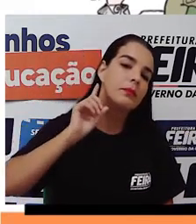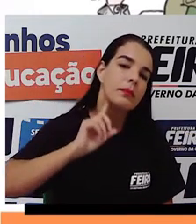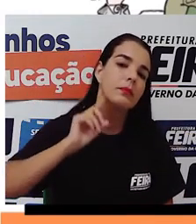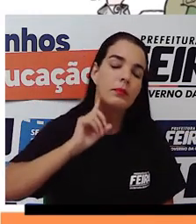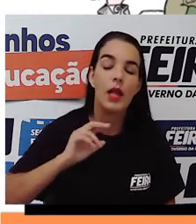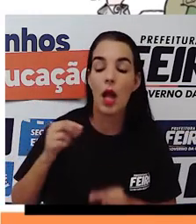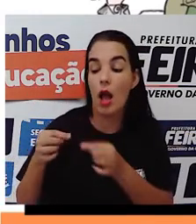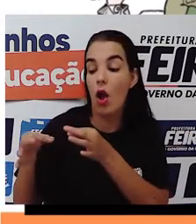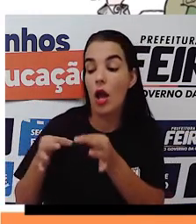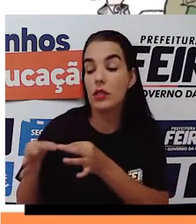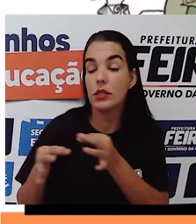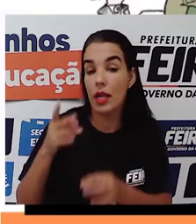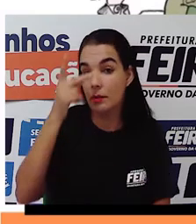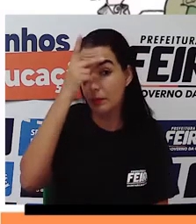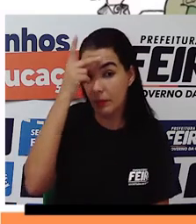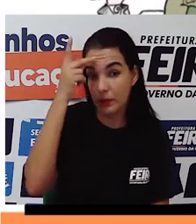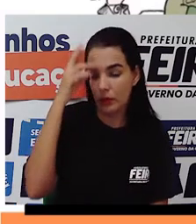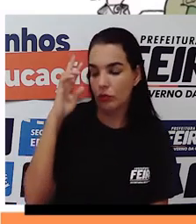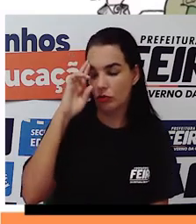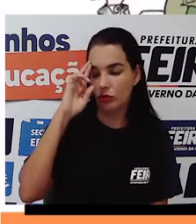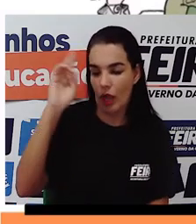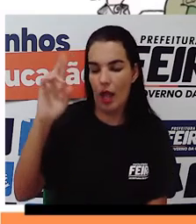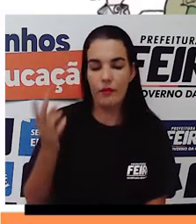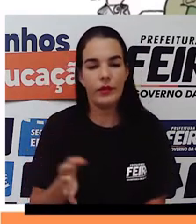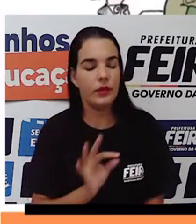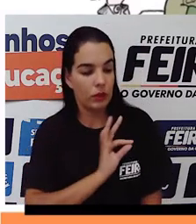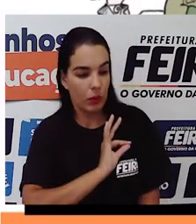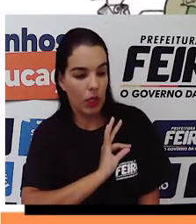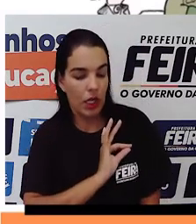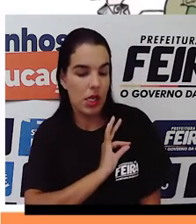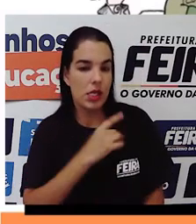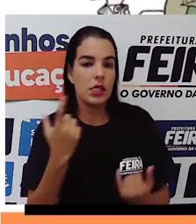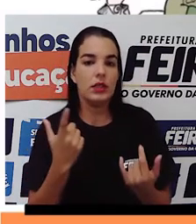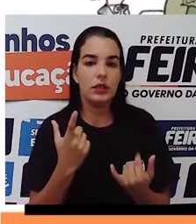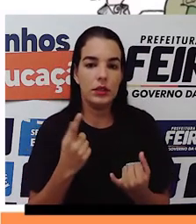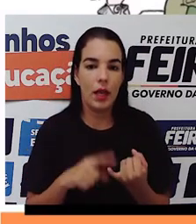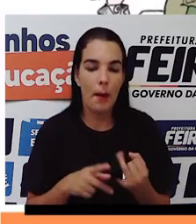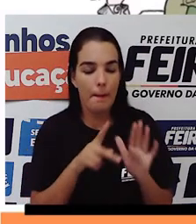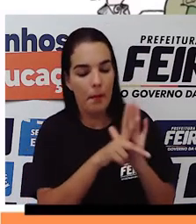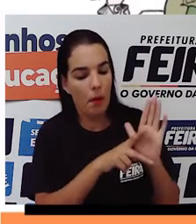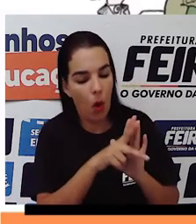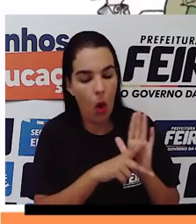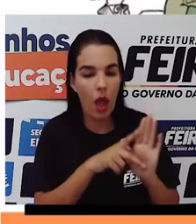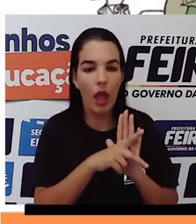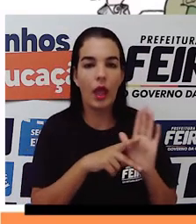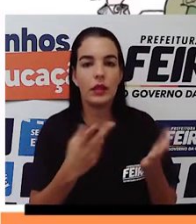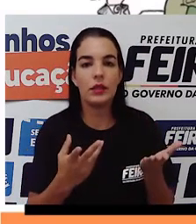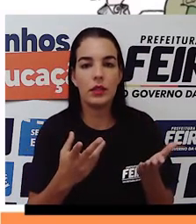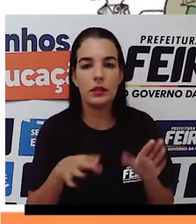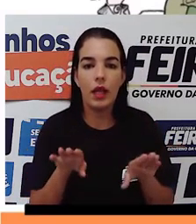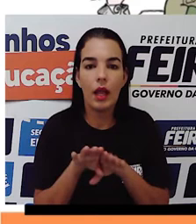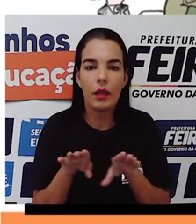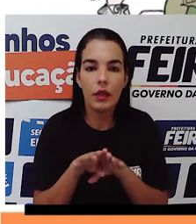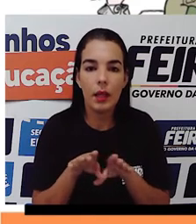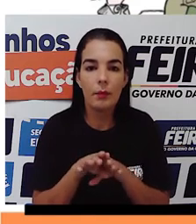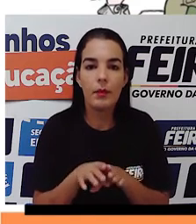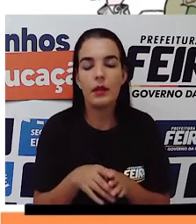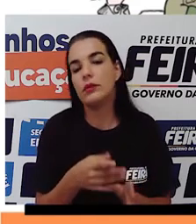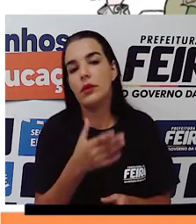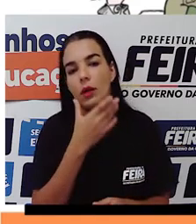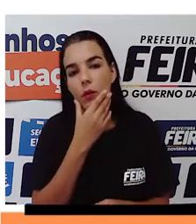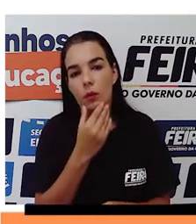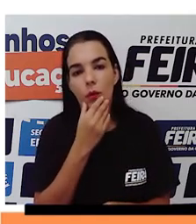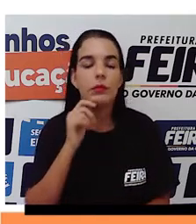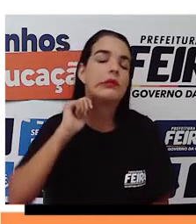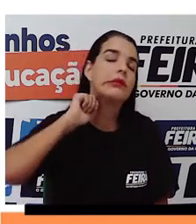elite de Minas Gerais e contou com a participação de intelectuais, poetas, militares e até de um alferes, conhecido